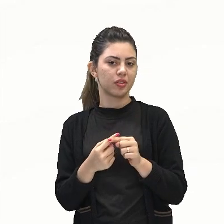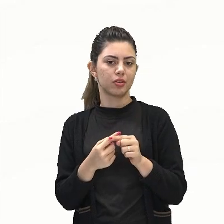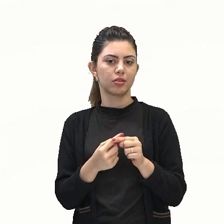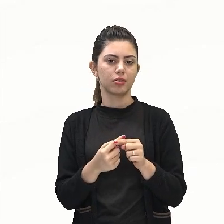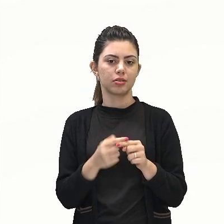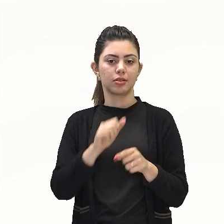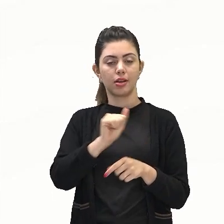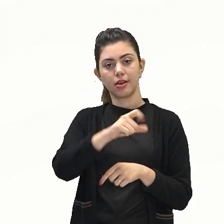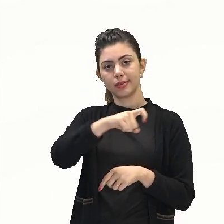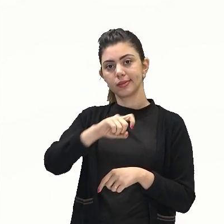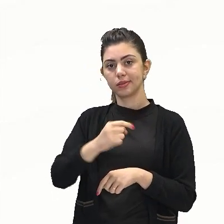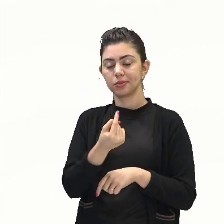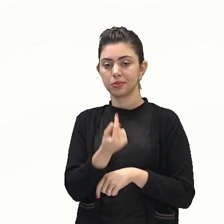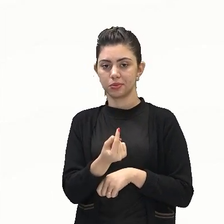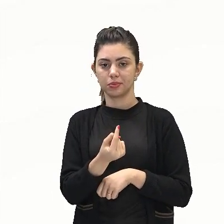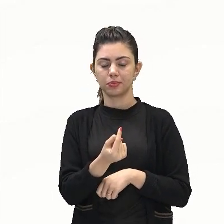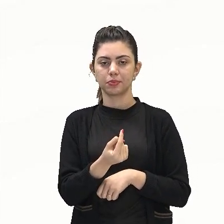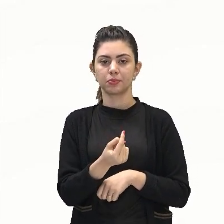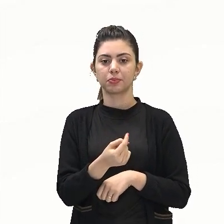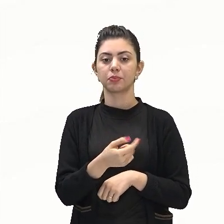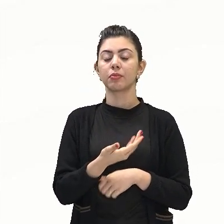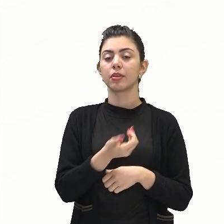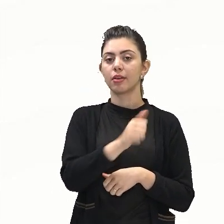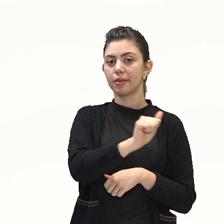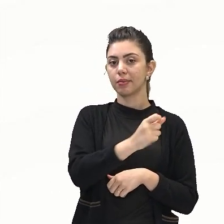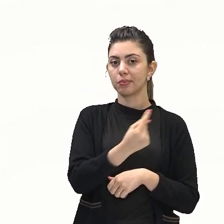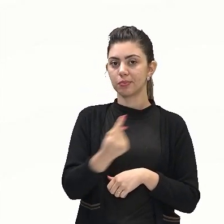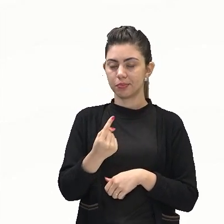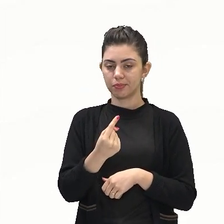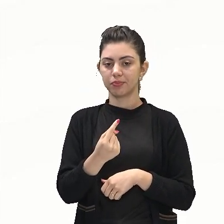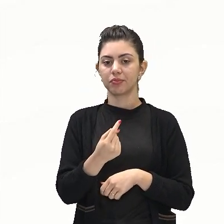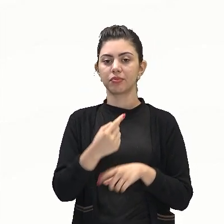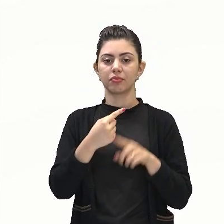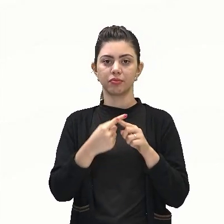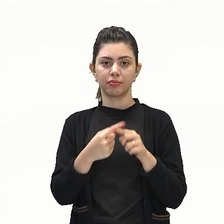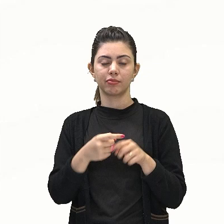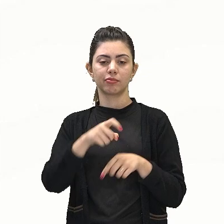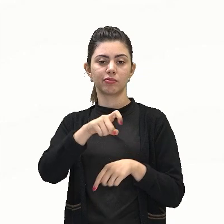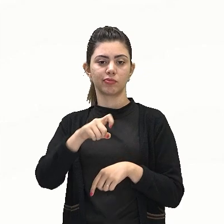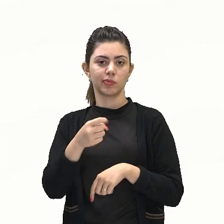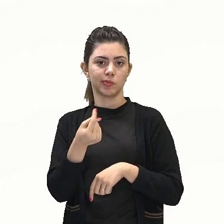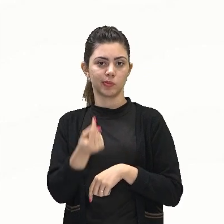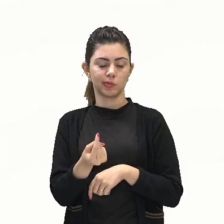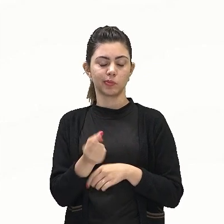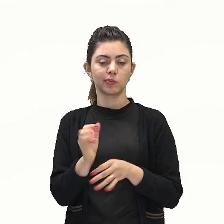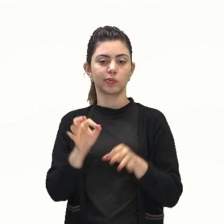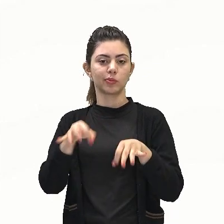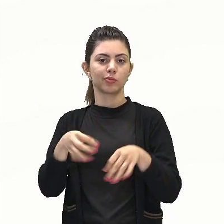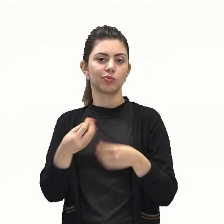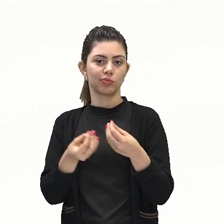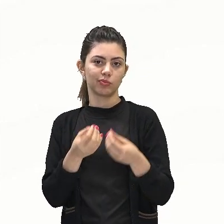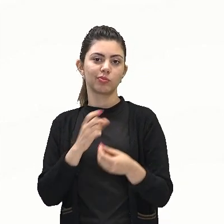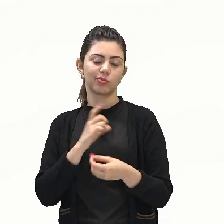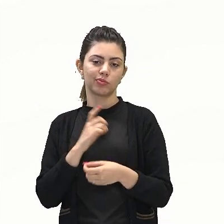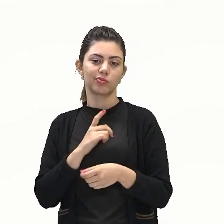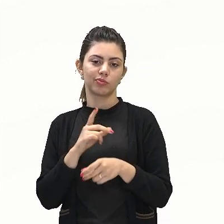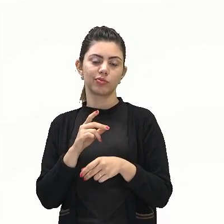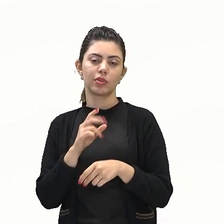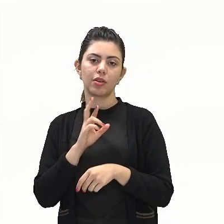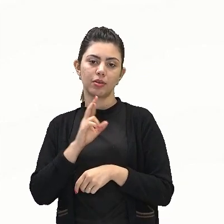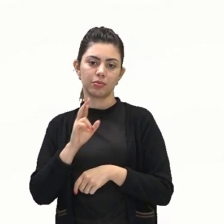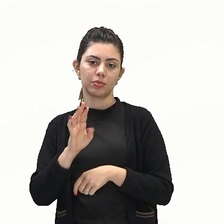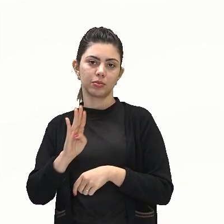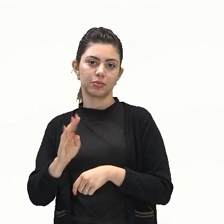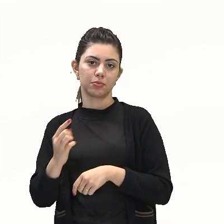AX1, melhor, A11, né, vezes X1, E aí lá no final tinha igual a B1, dependendo da